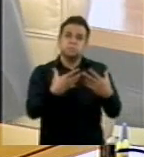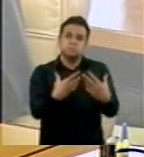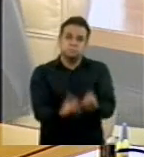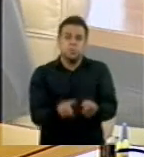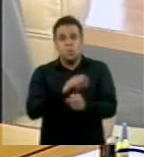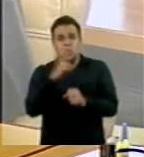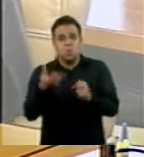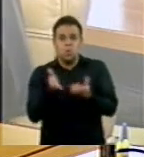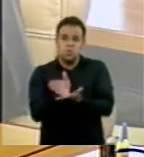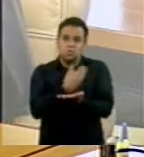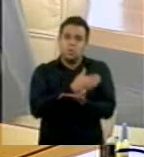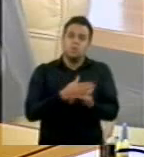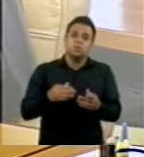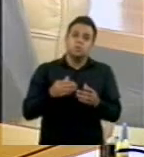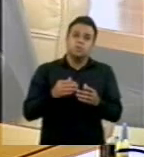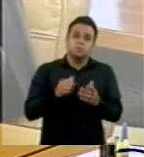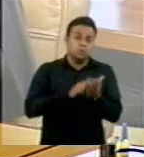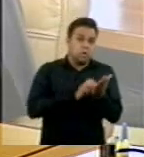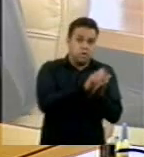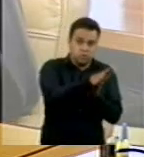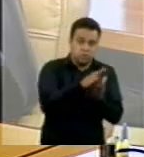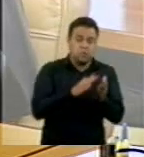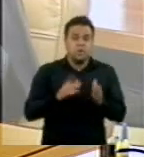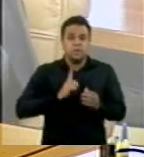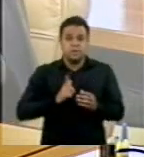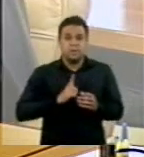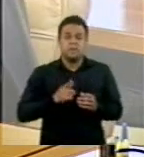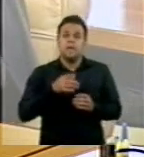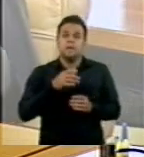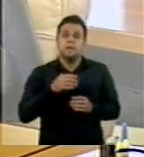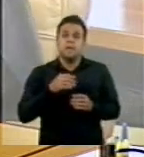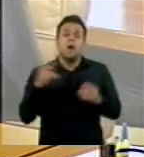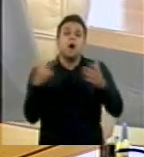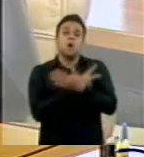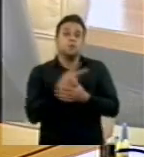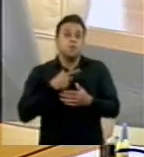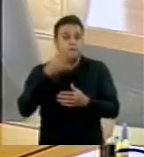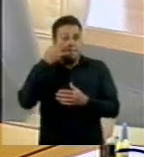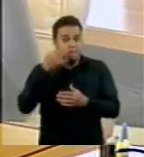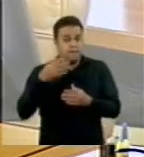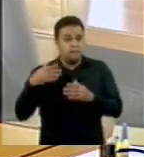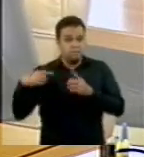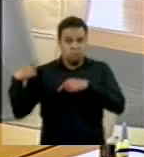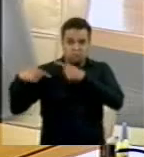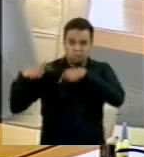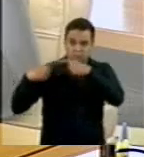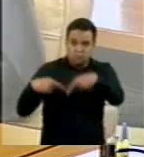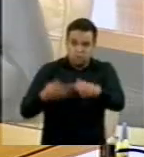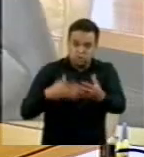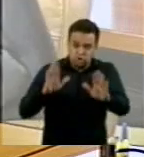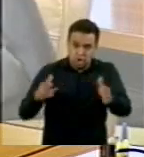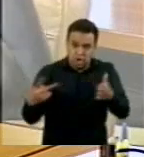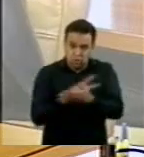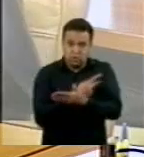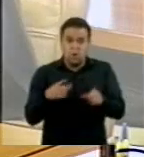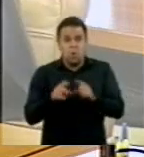quais se colhem respectivamente os exemplos da transubstanciação ou a doutrina